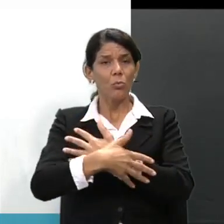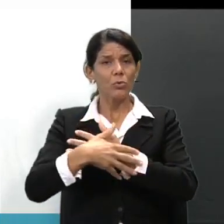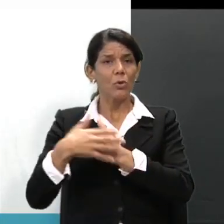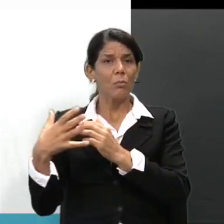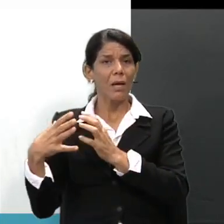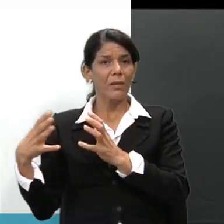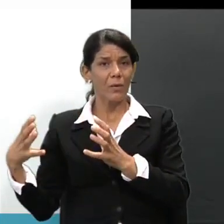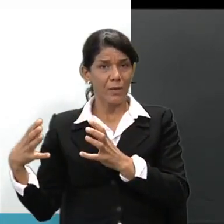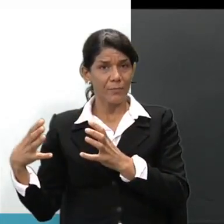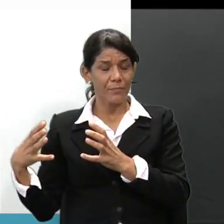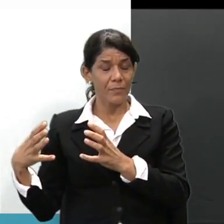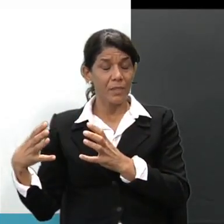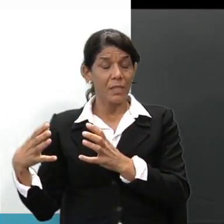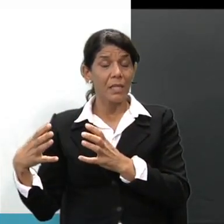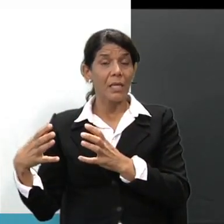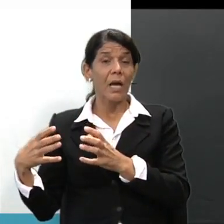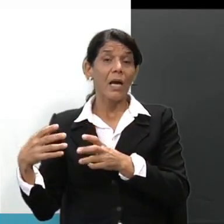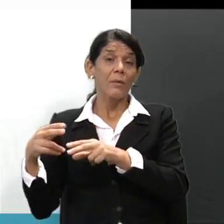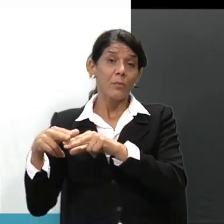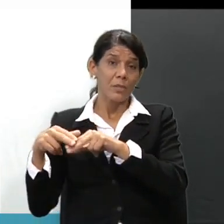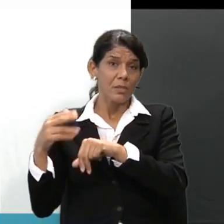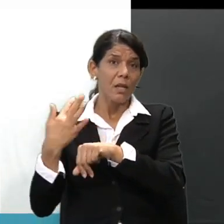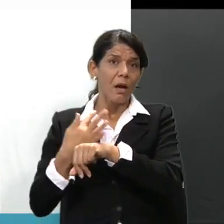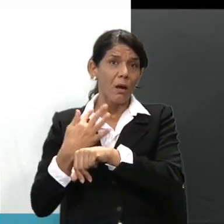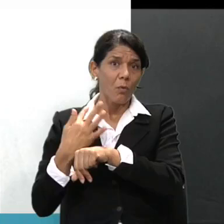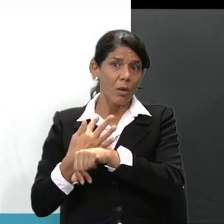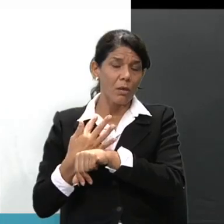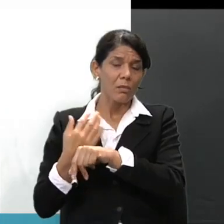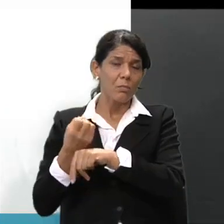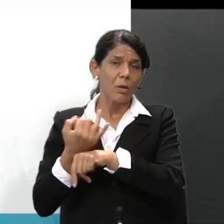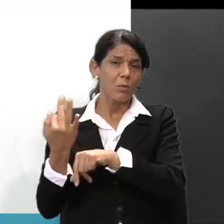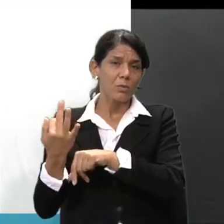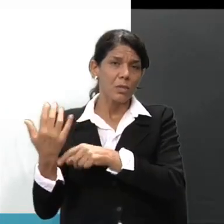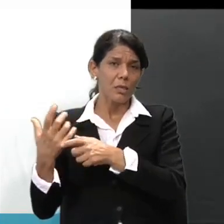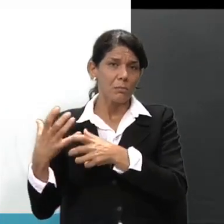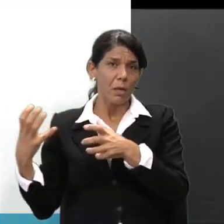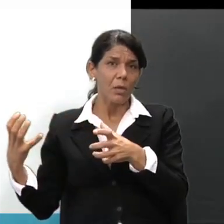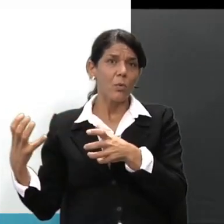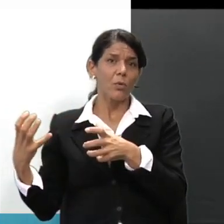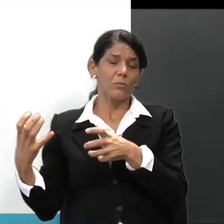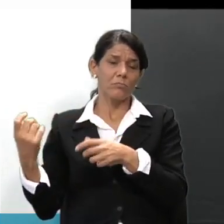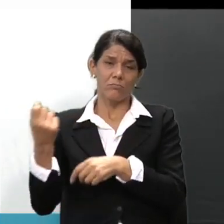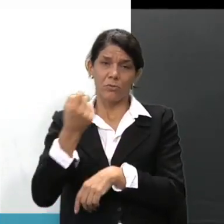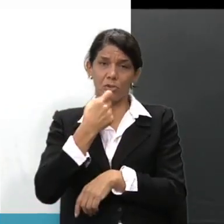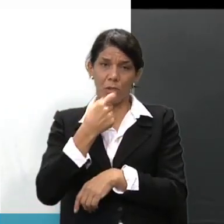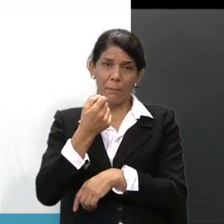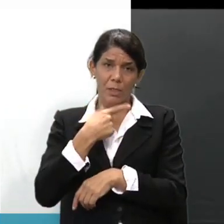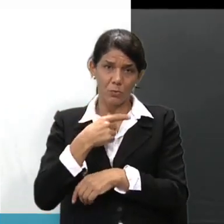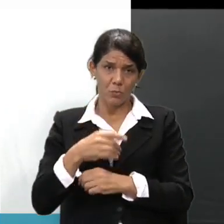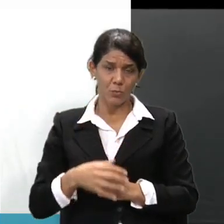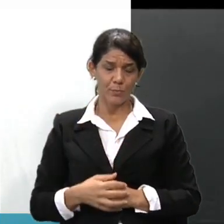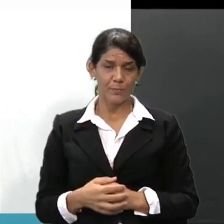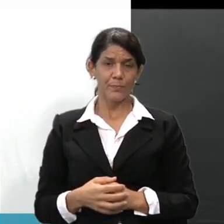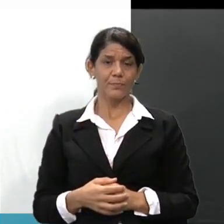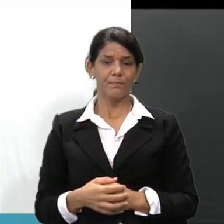extensão maior e, portanto, suportam uma quantidade mais elevada de